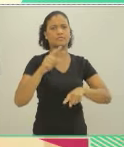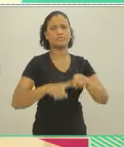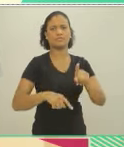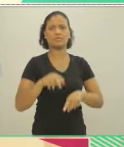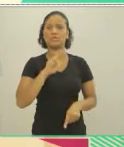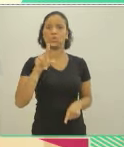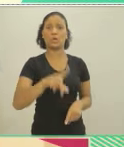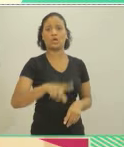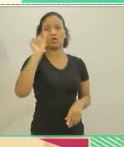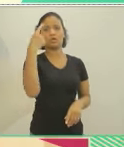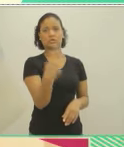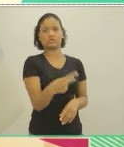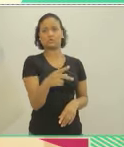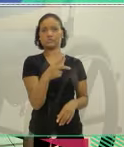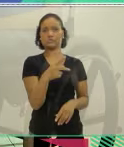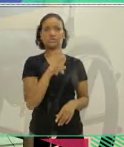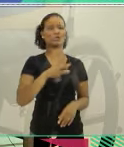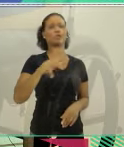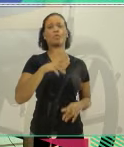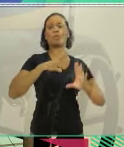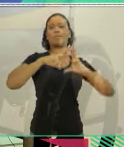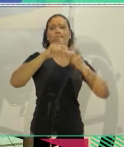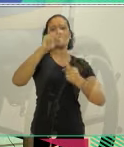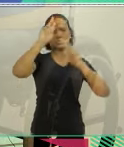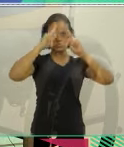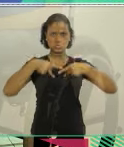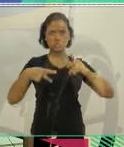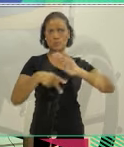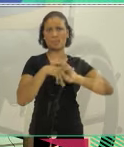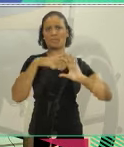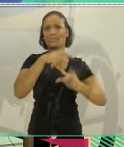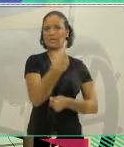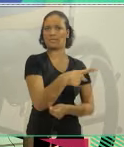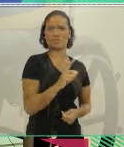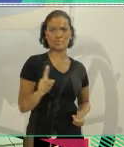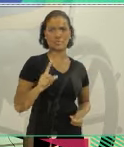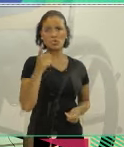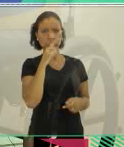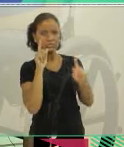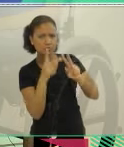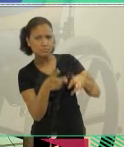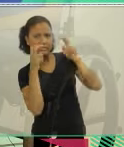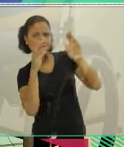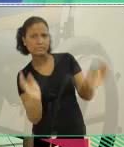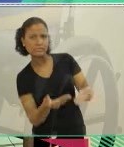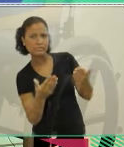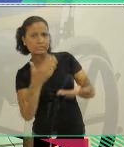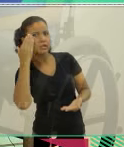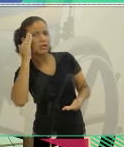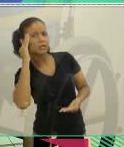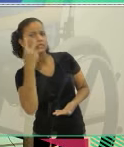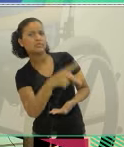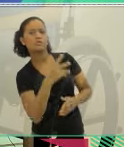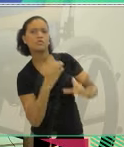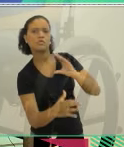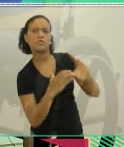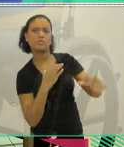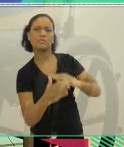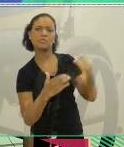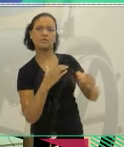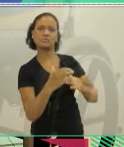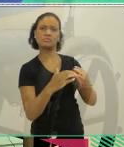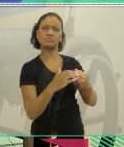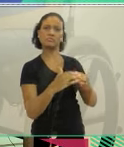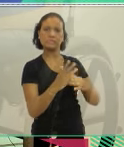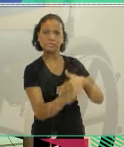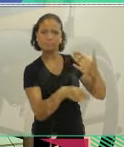recurso. Não é uma escolha, não é um mundo próprio. Assim que ele conseguir perceber os estímulos, entender a comunicação, aumentar a